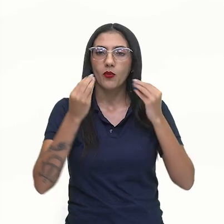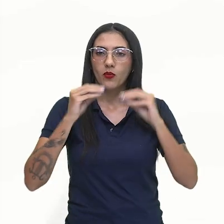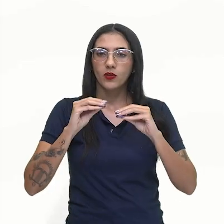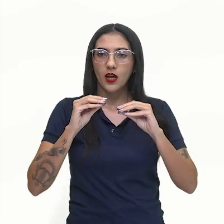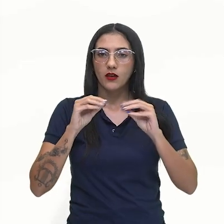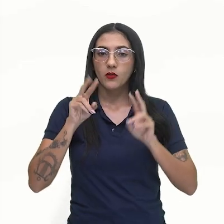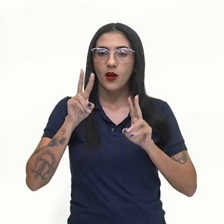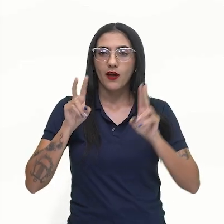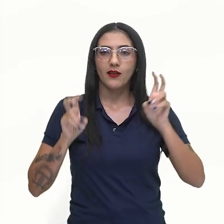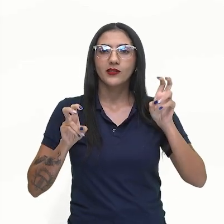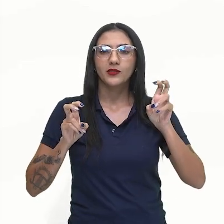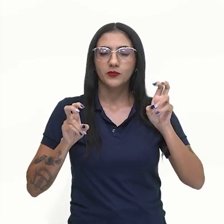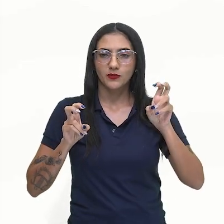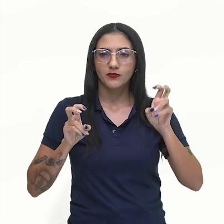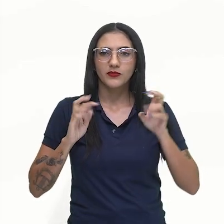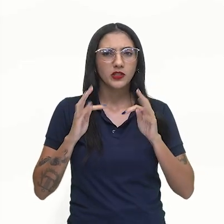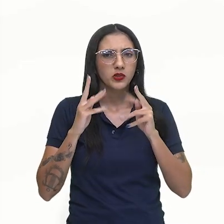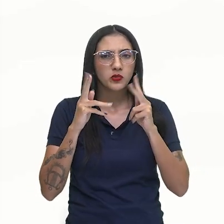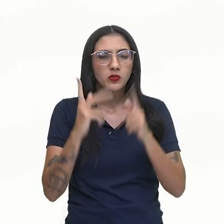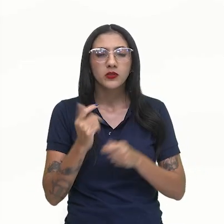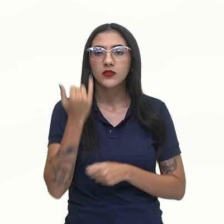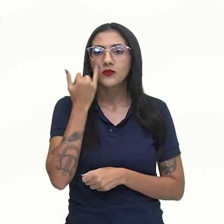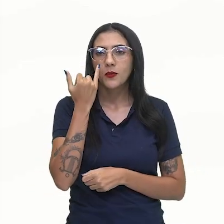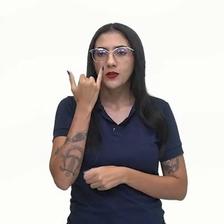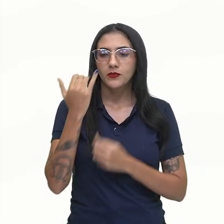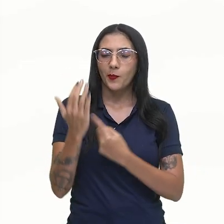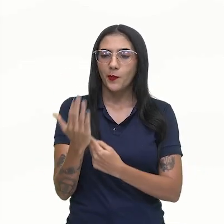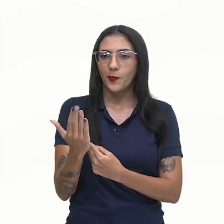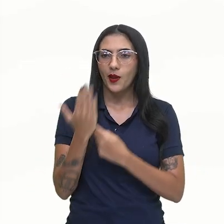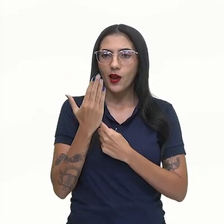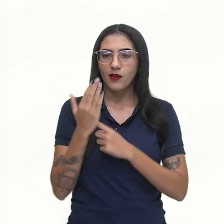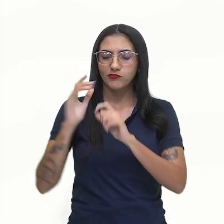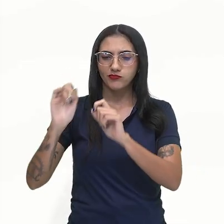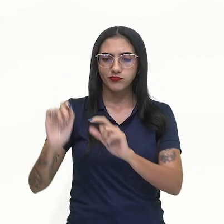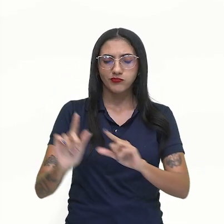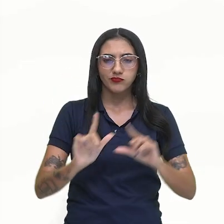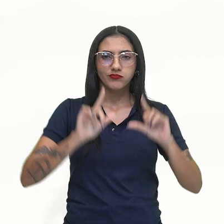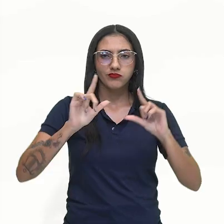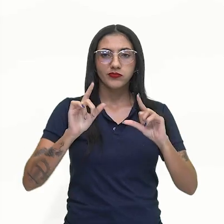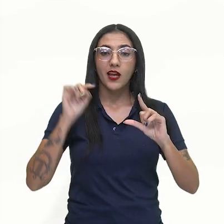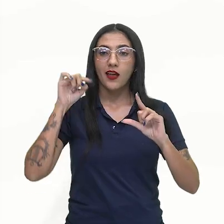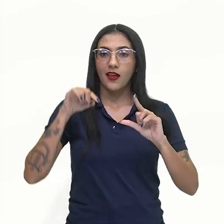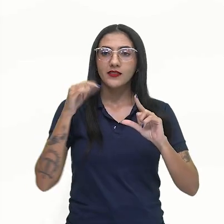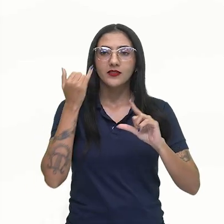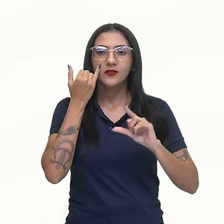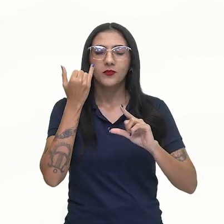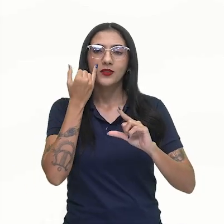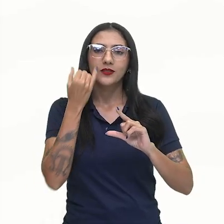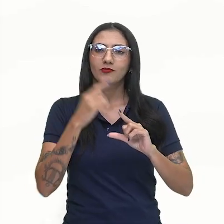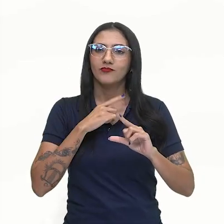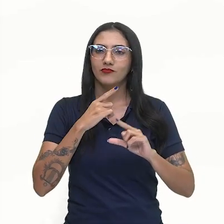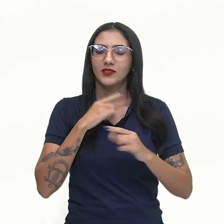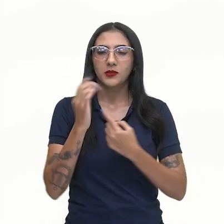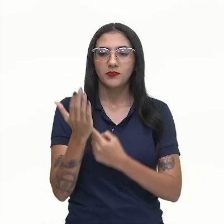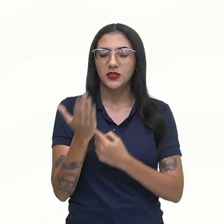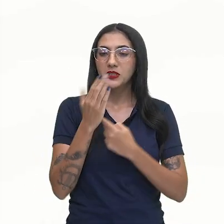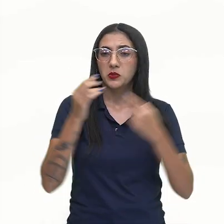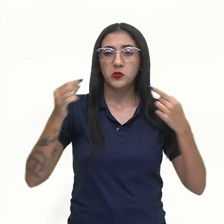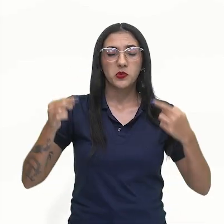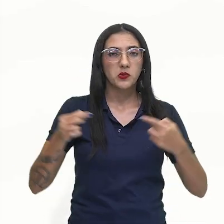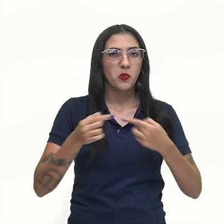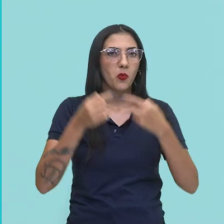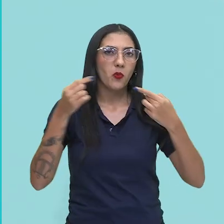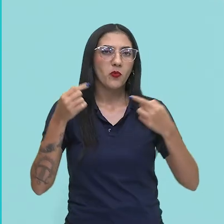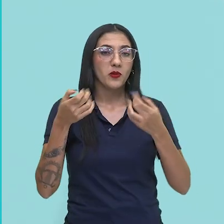entre aspas, tá? E aí todas as informações que vierem, essas informações serão trazidas especificamente